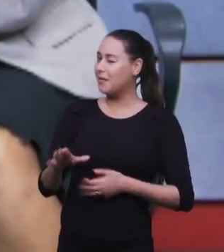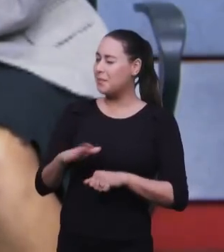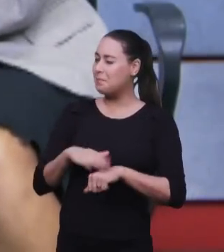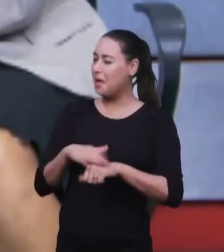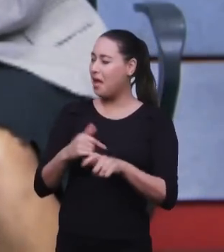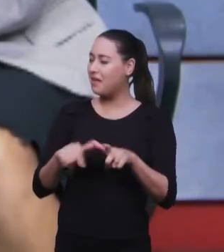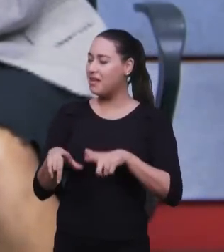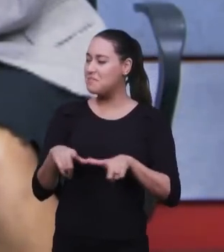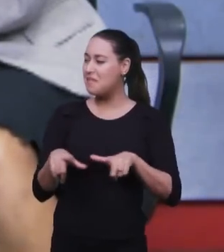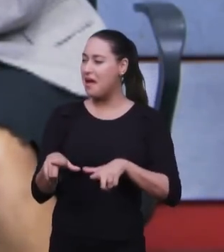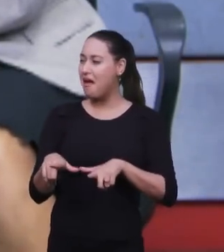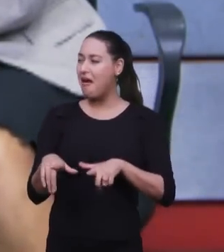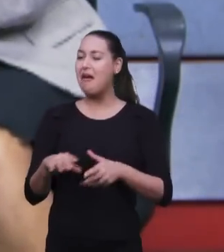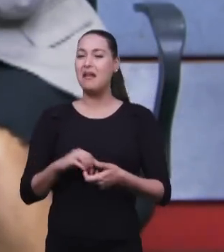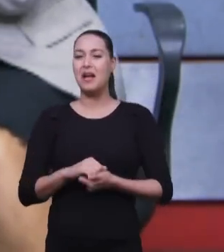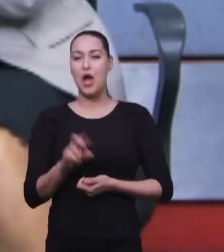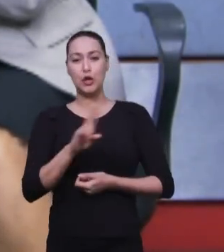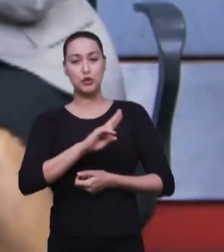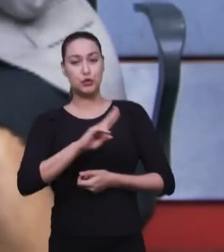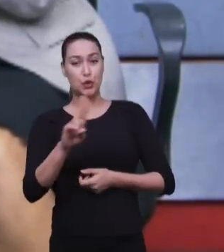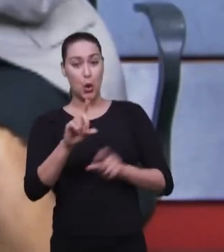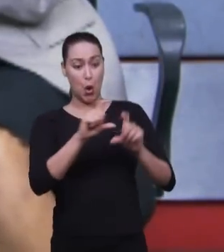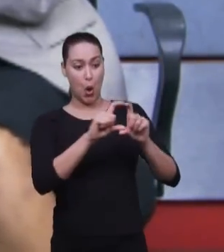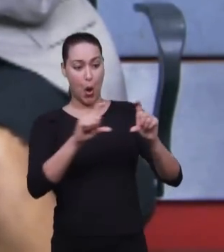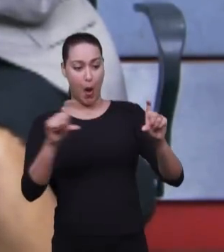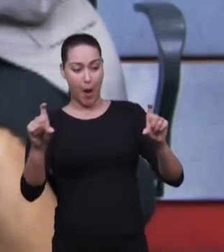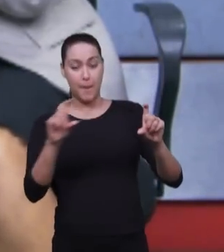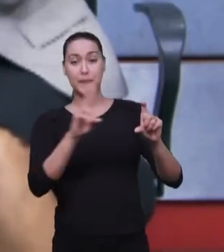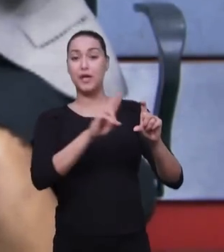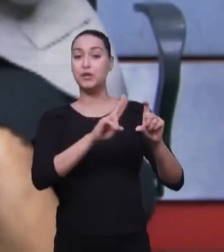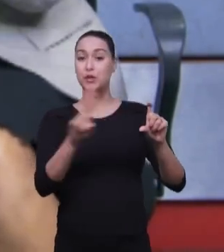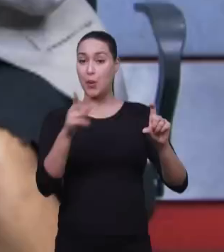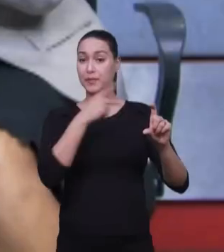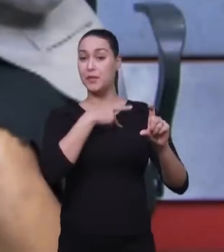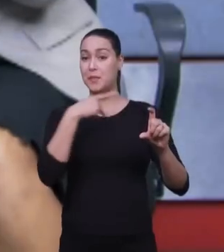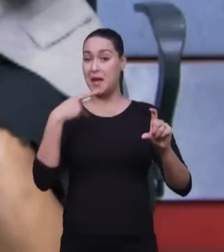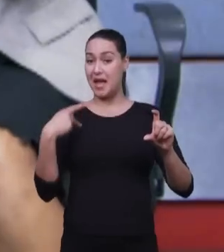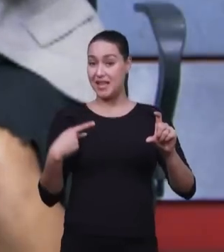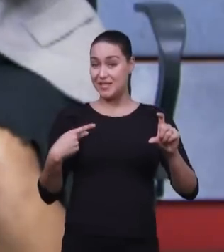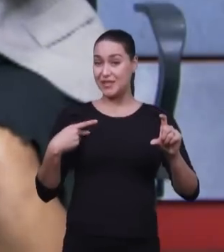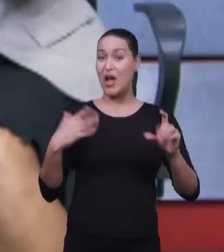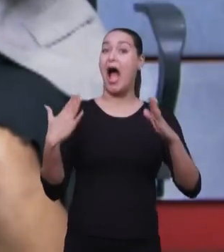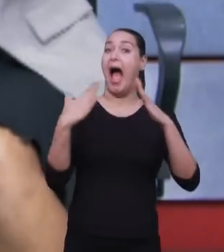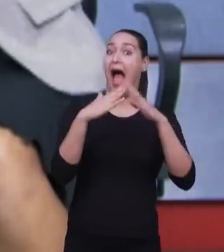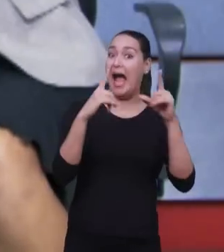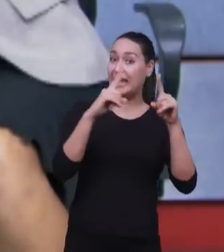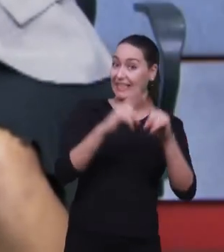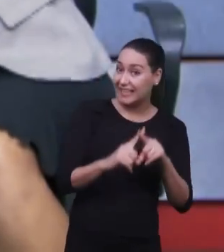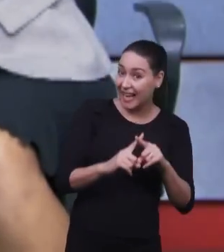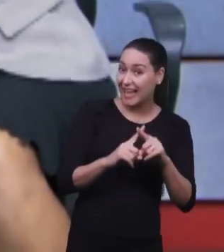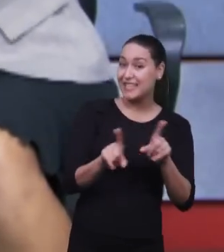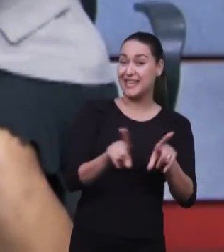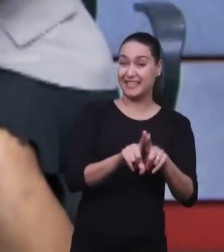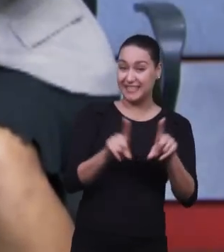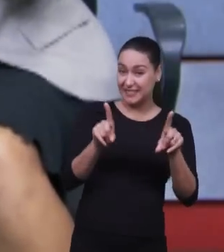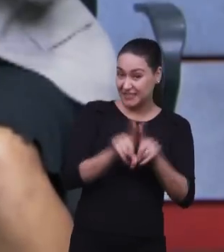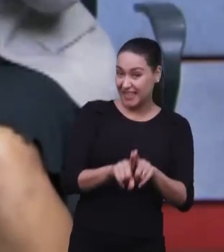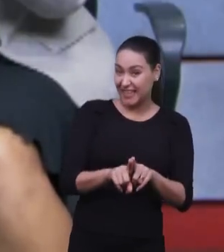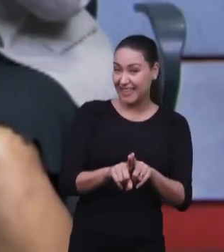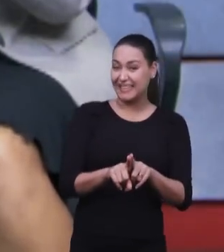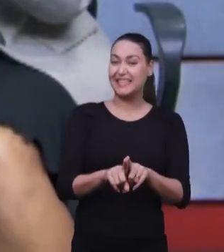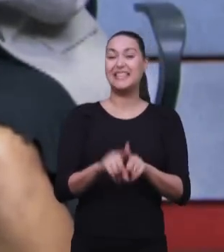trabalho para os jovens? Bora, vamos lá. Agora eles vão ter que falar o nome completo, o nome do pastor e a pergunta, a igreja de onde